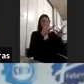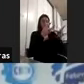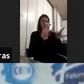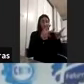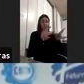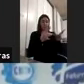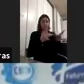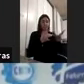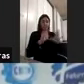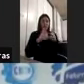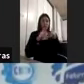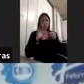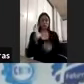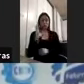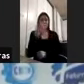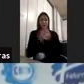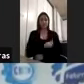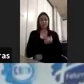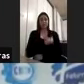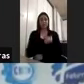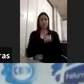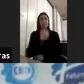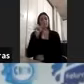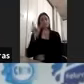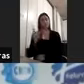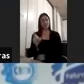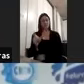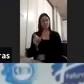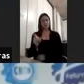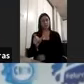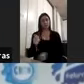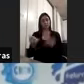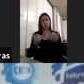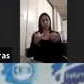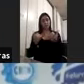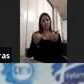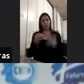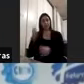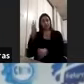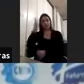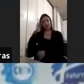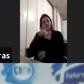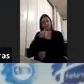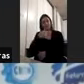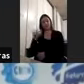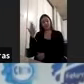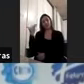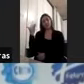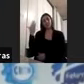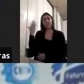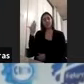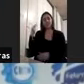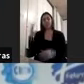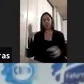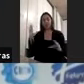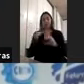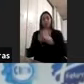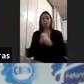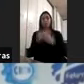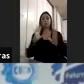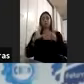vocês aqui, e daí já parece que é terça-feira passada, semana passada, assim, é uma conclusão de um fato de que